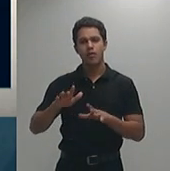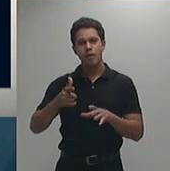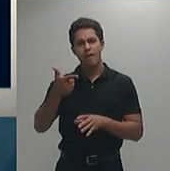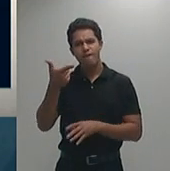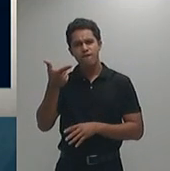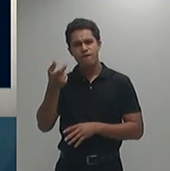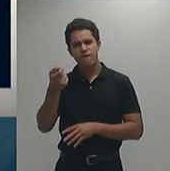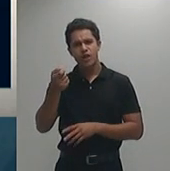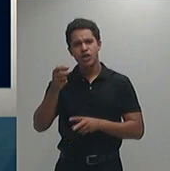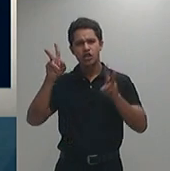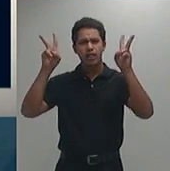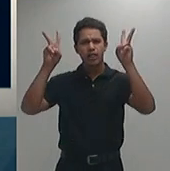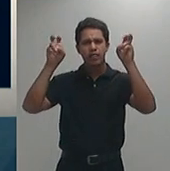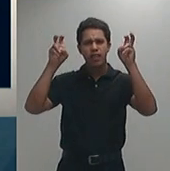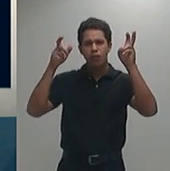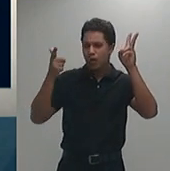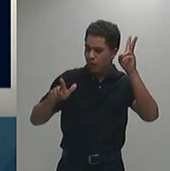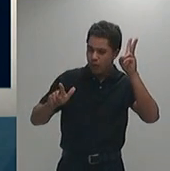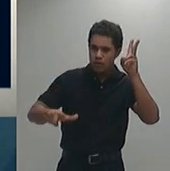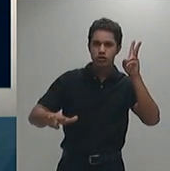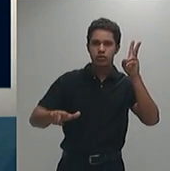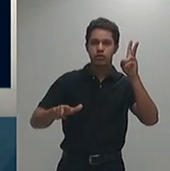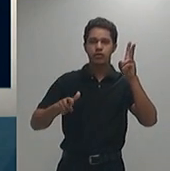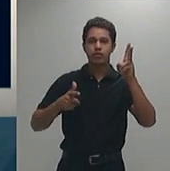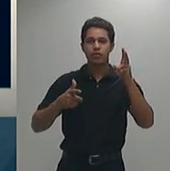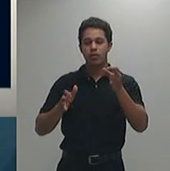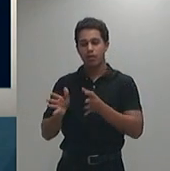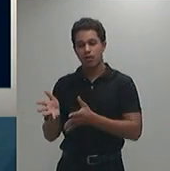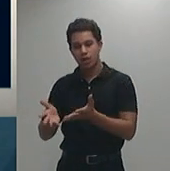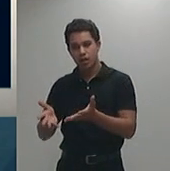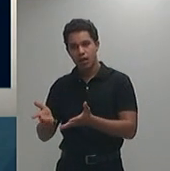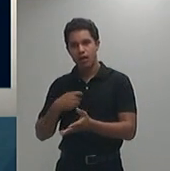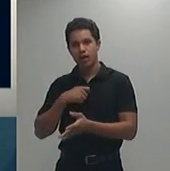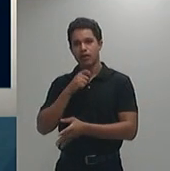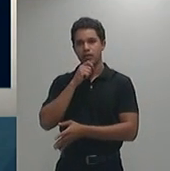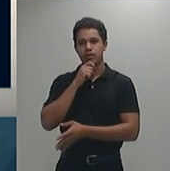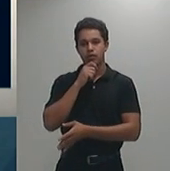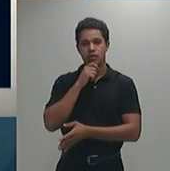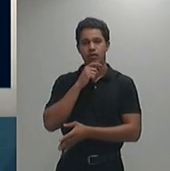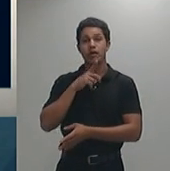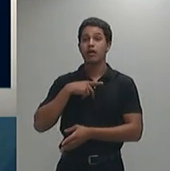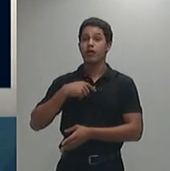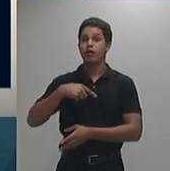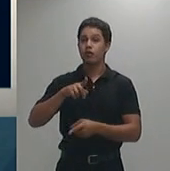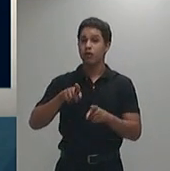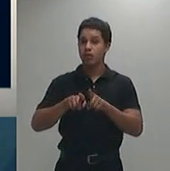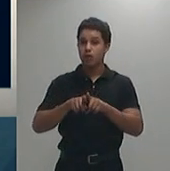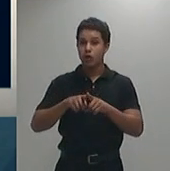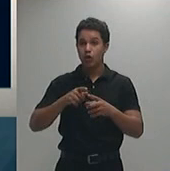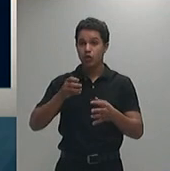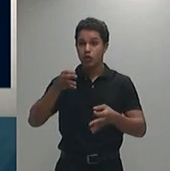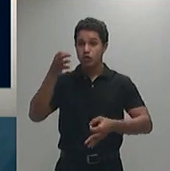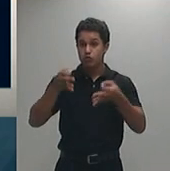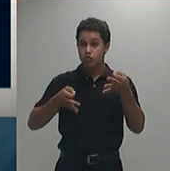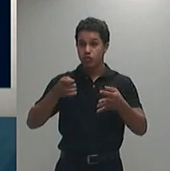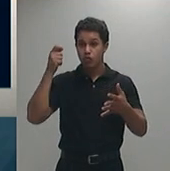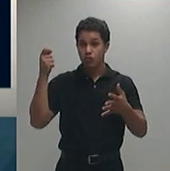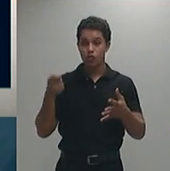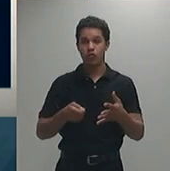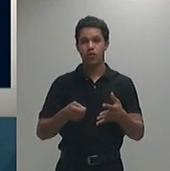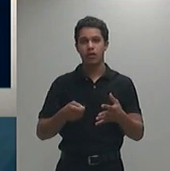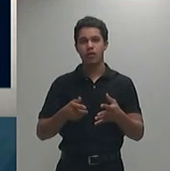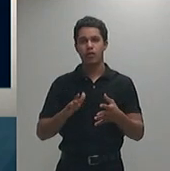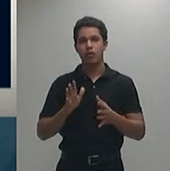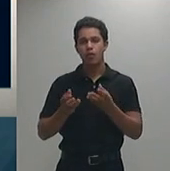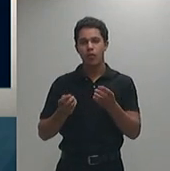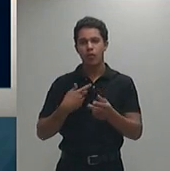repetitivos em trâmite e foram julgados como teses firmada com como recursos repetitivos